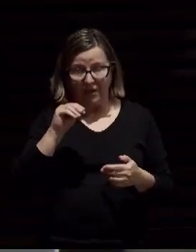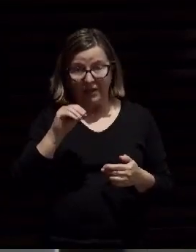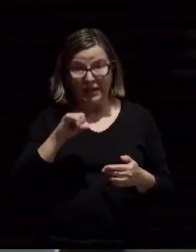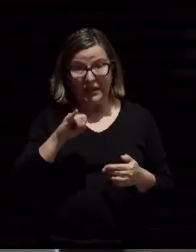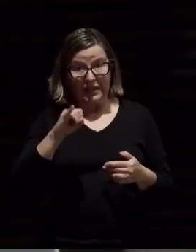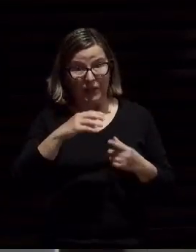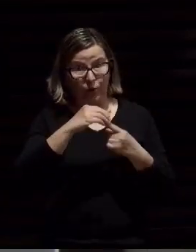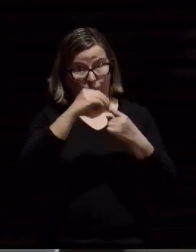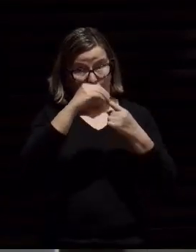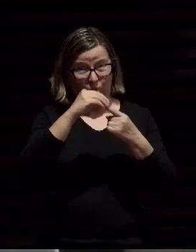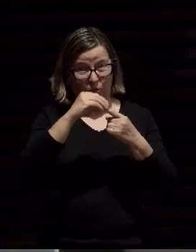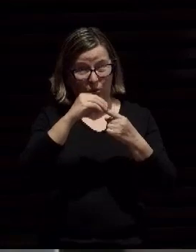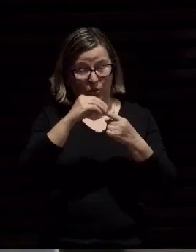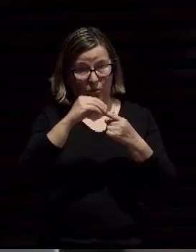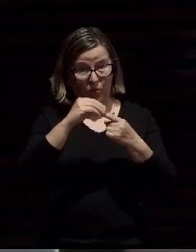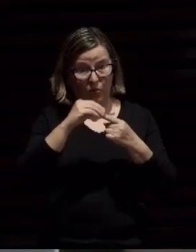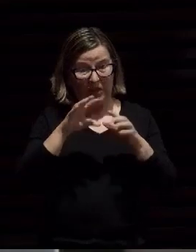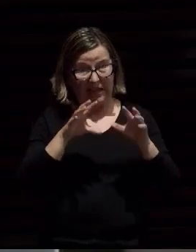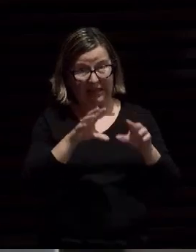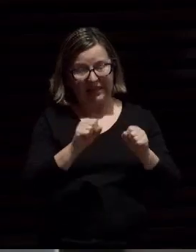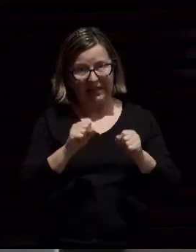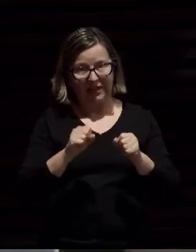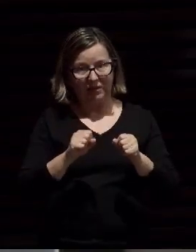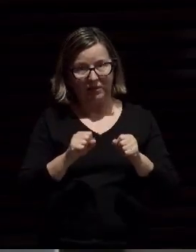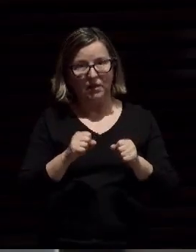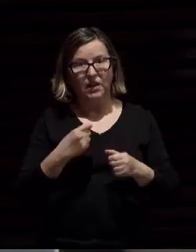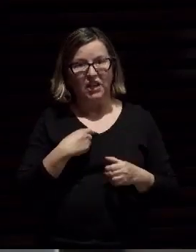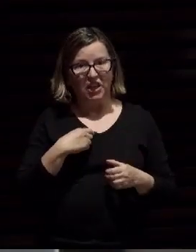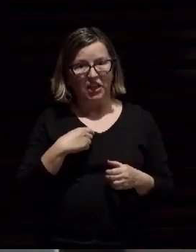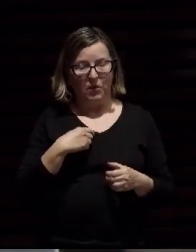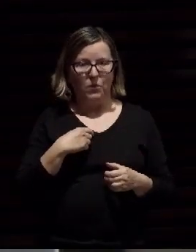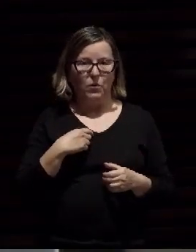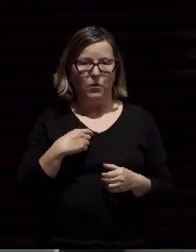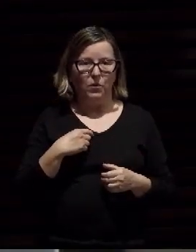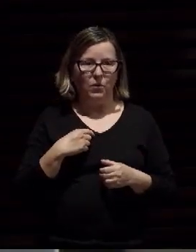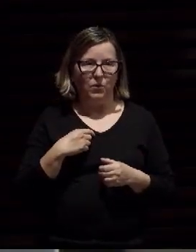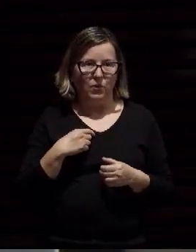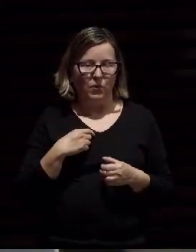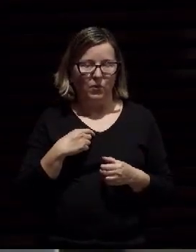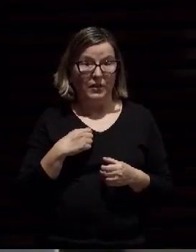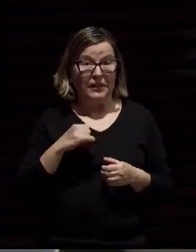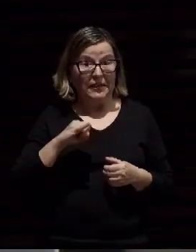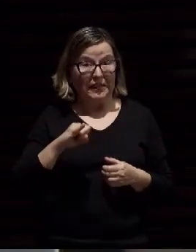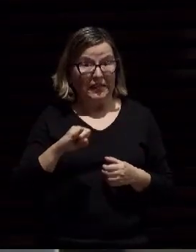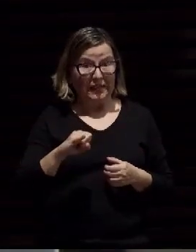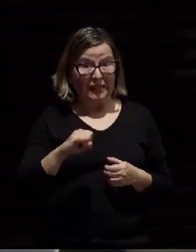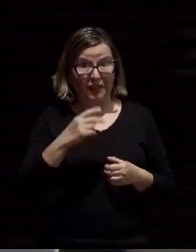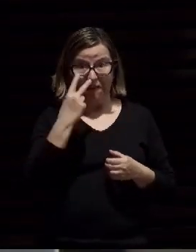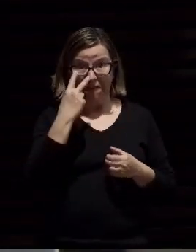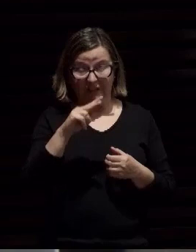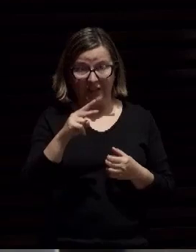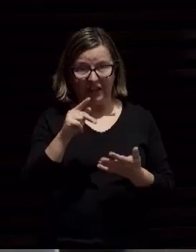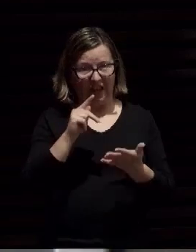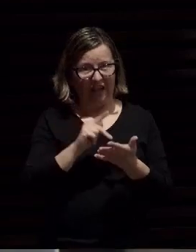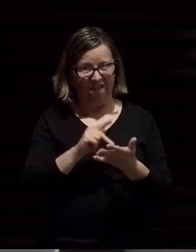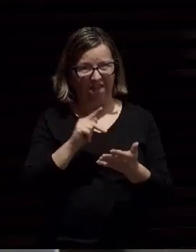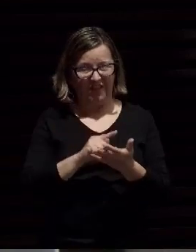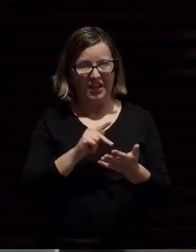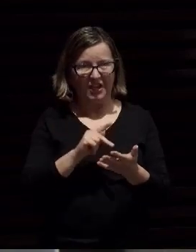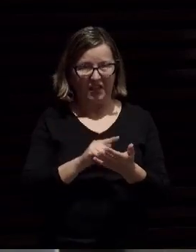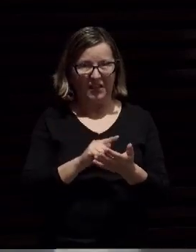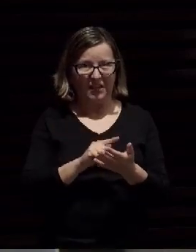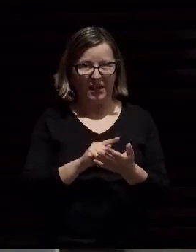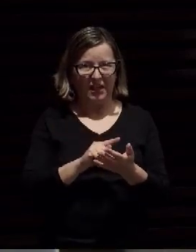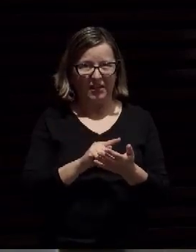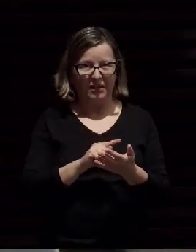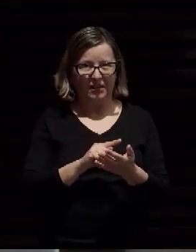se visse a verdade divina ser atacada e continuasse em silêncio, sem dizer nada.